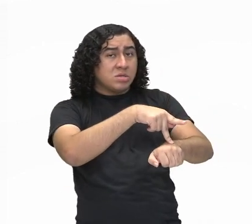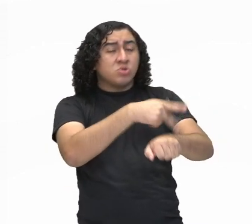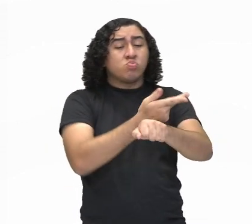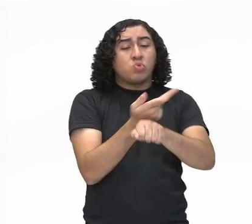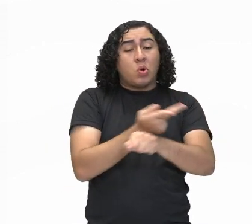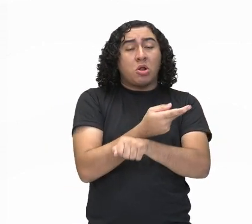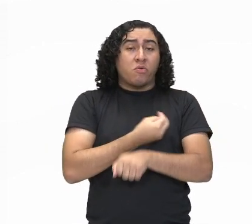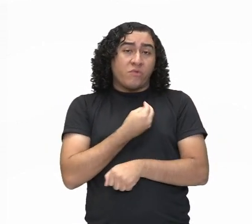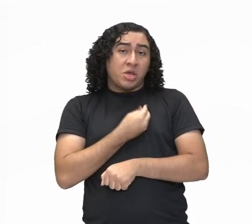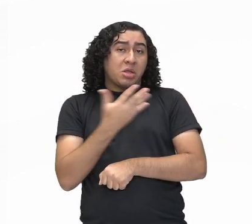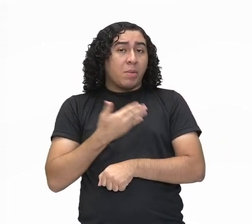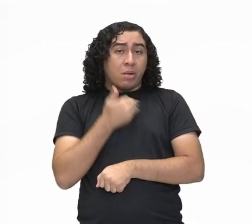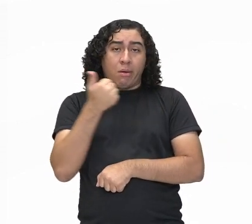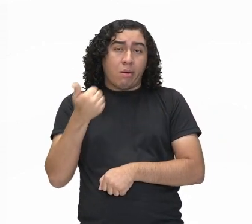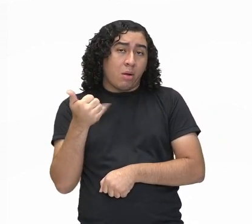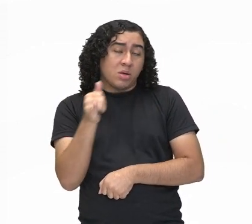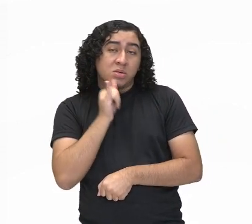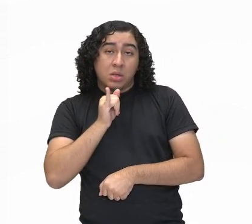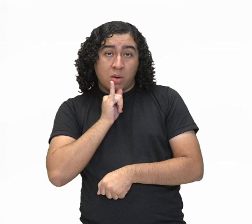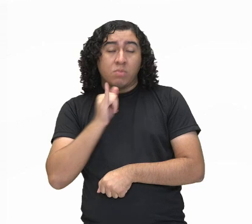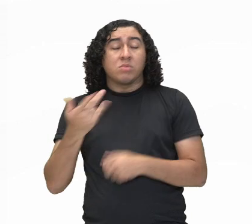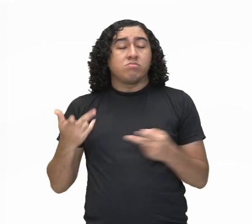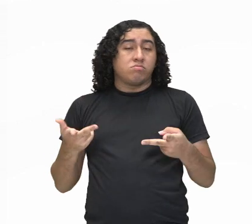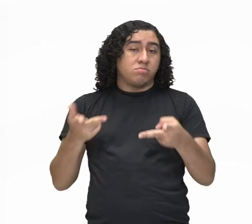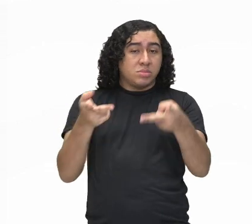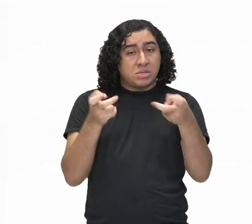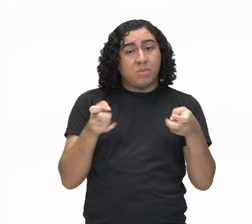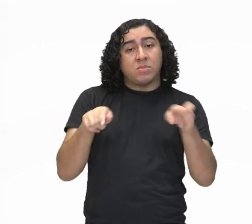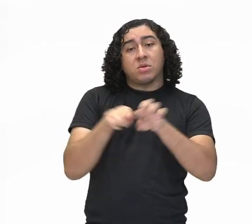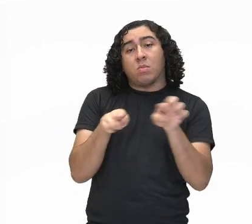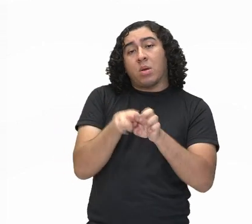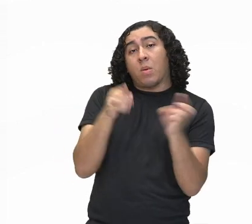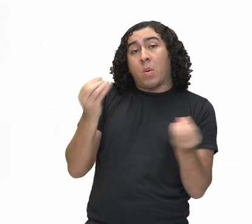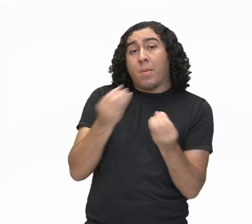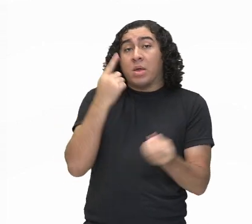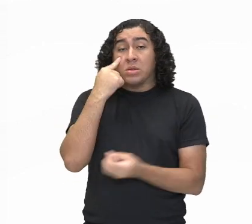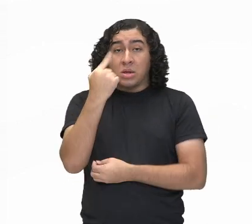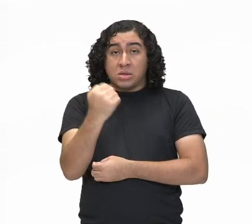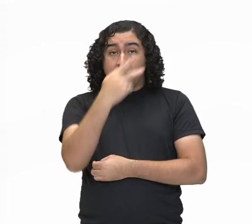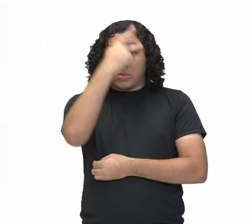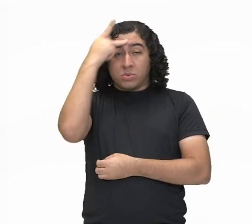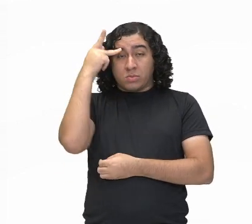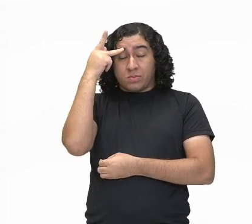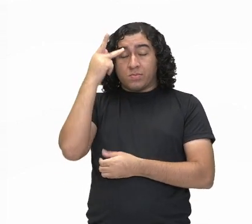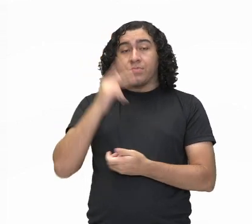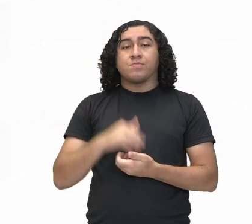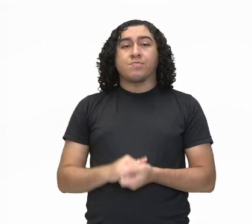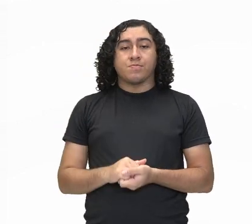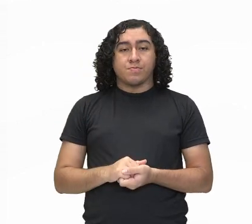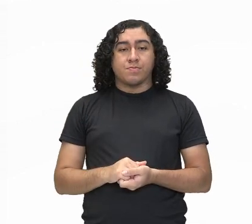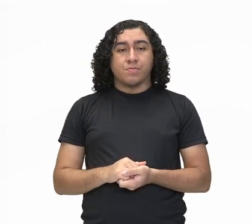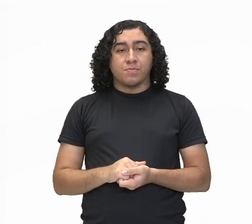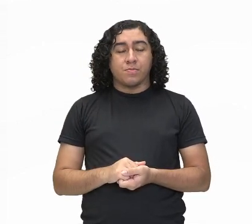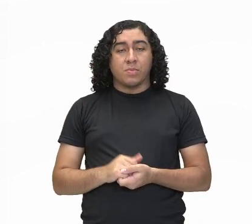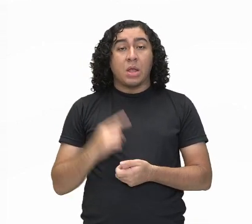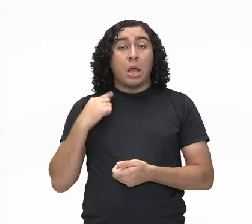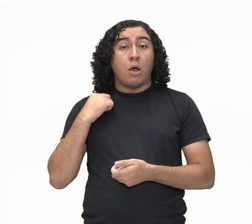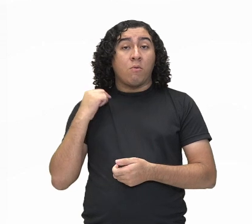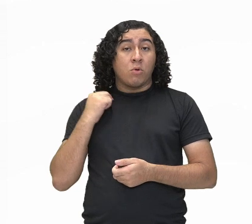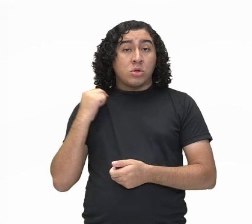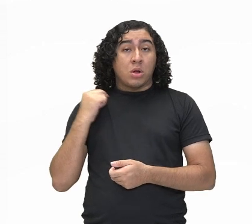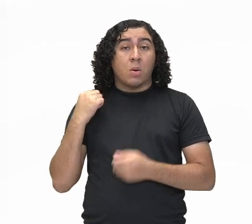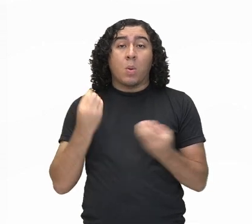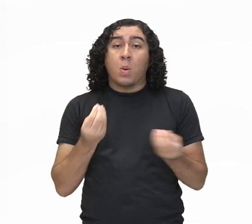de vidas, onde a gente vai observar os fatores repulsivos e atrativos. Então, uma migração voluntária a partir